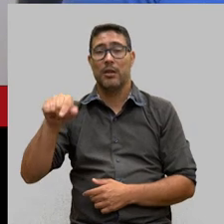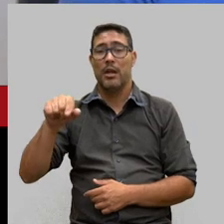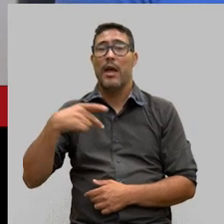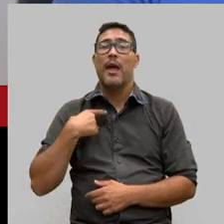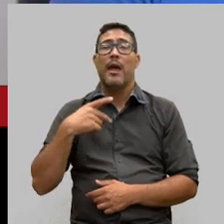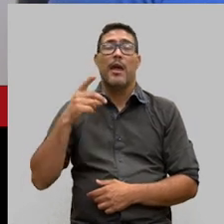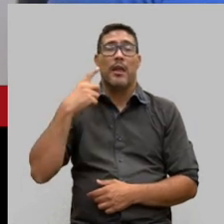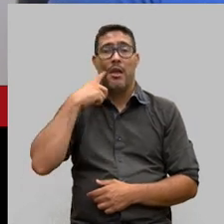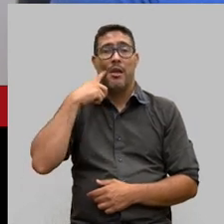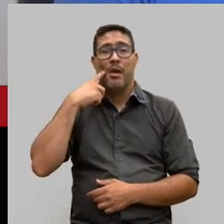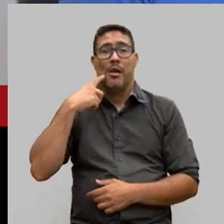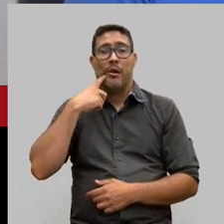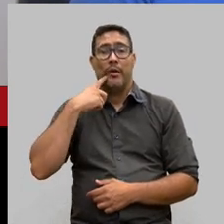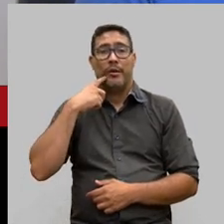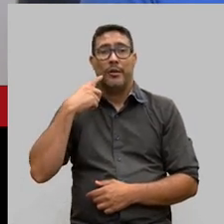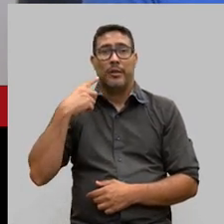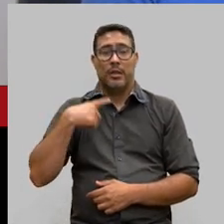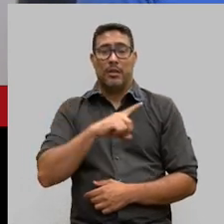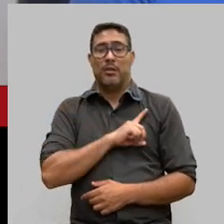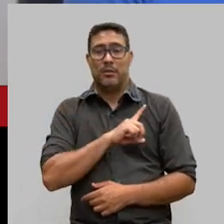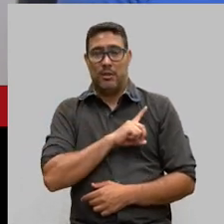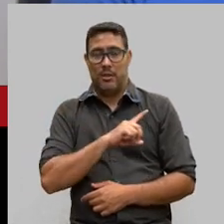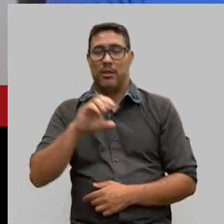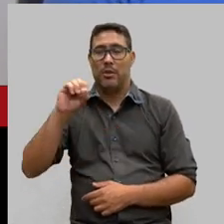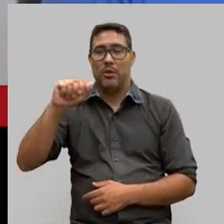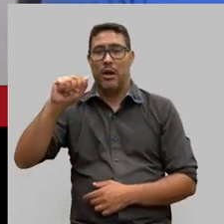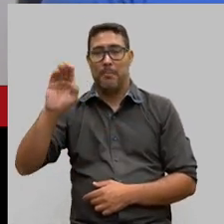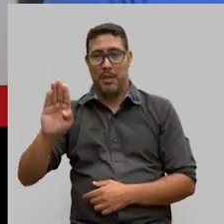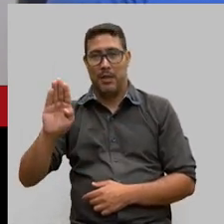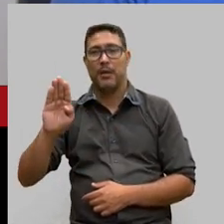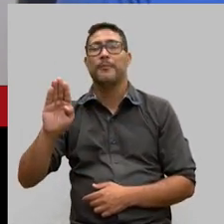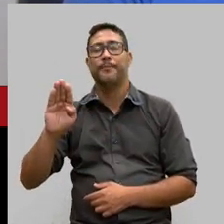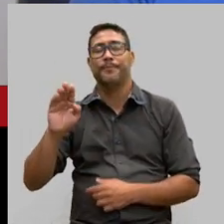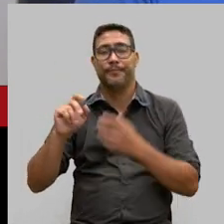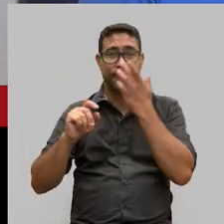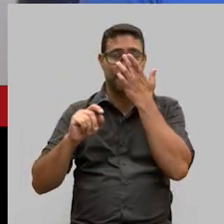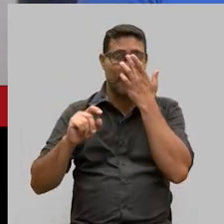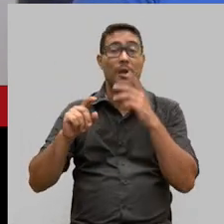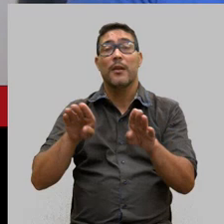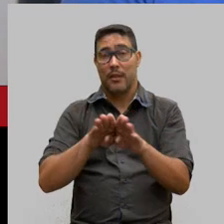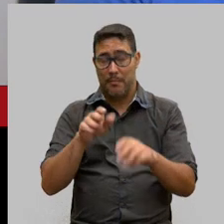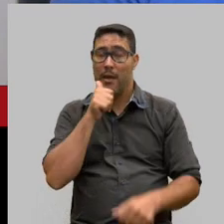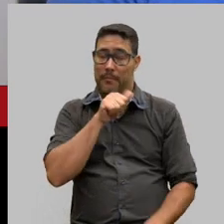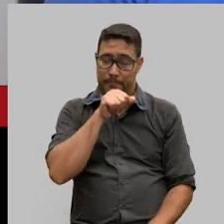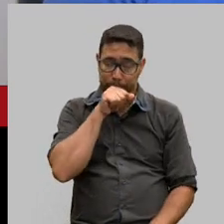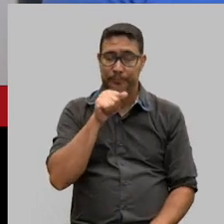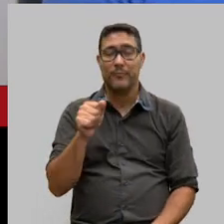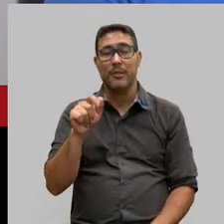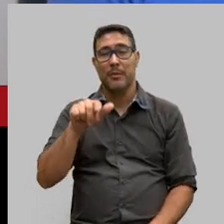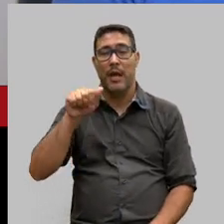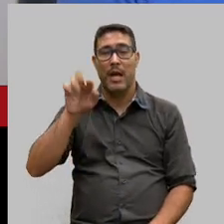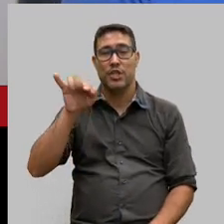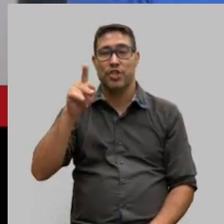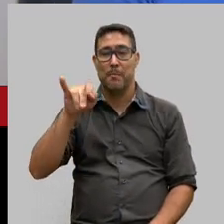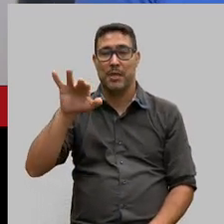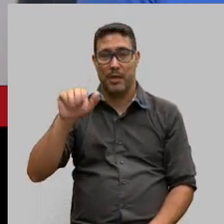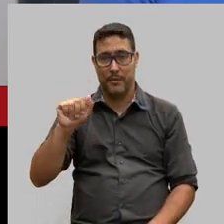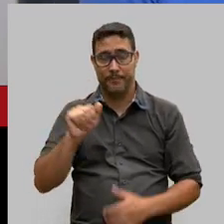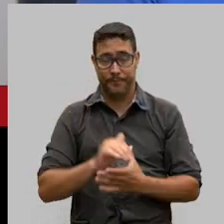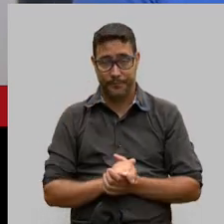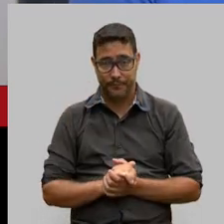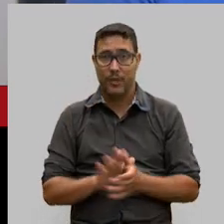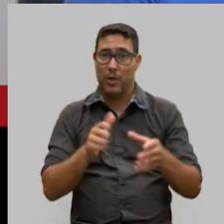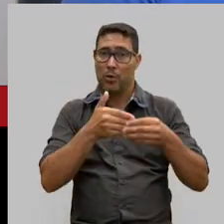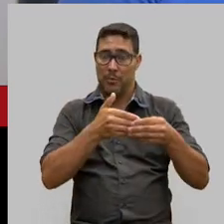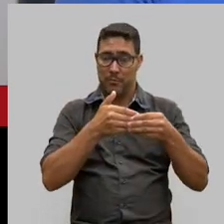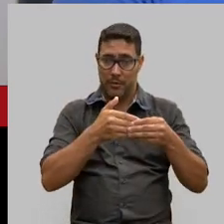prerrogativas da subseção da OAB de carm do Cajuru também mãe de autista mãe a cumprimentar o